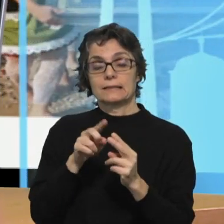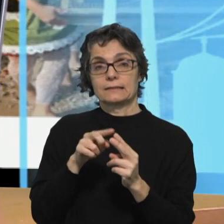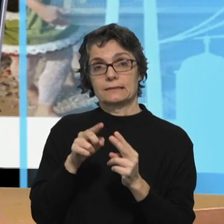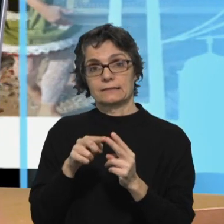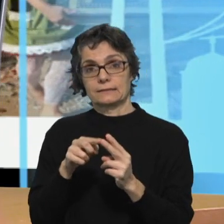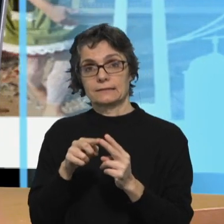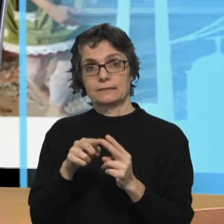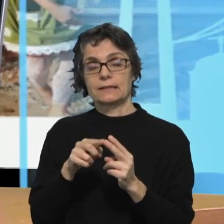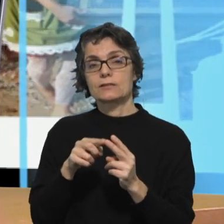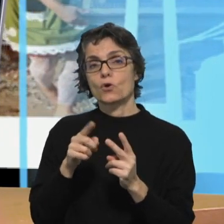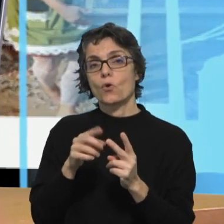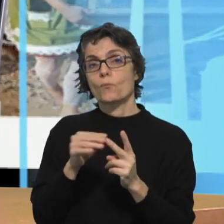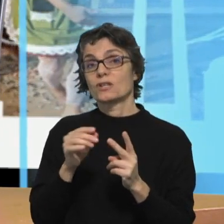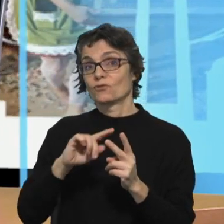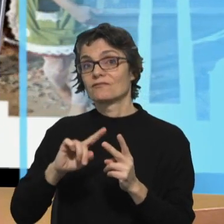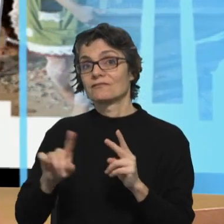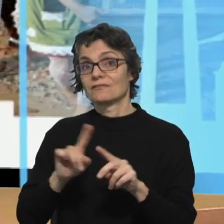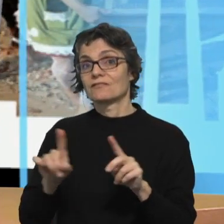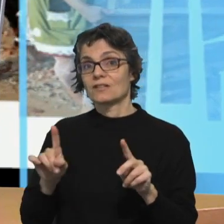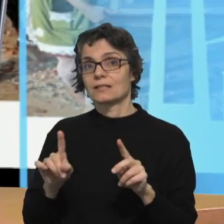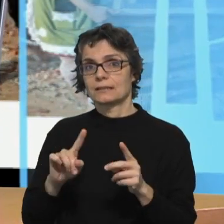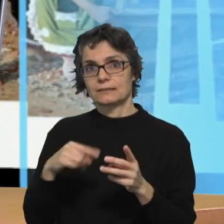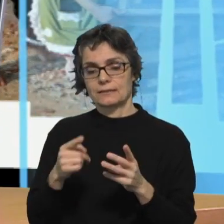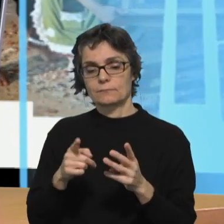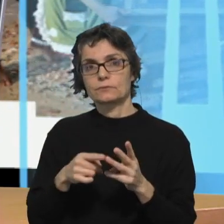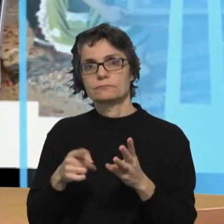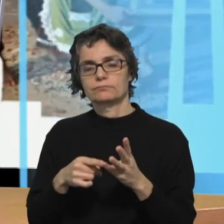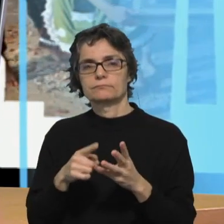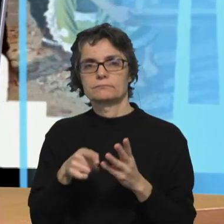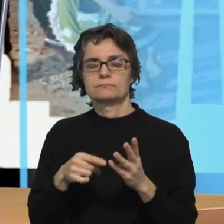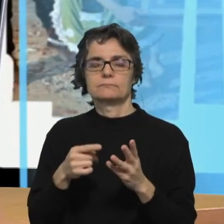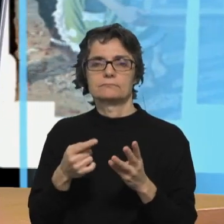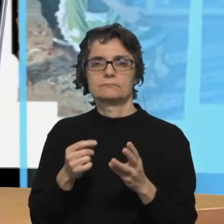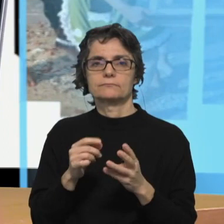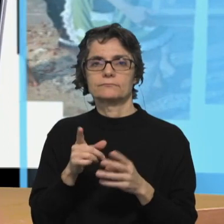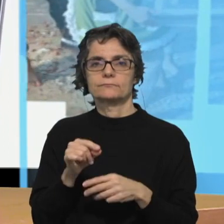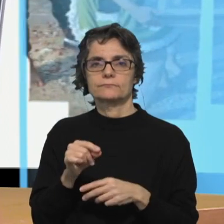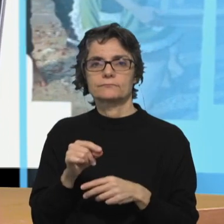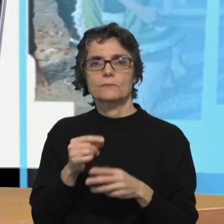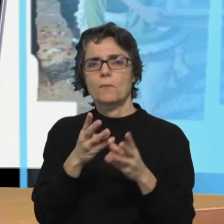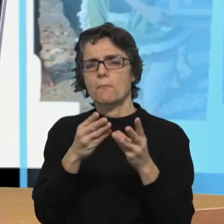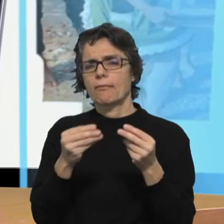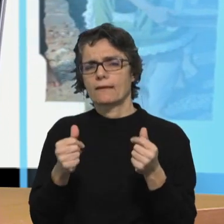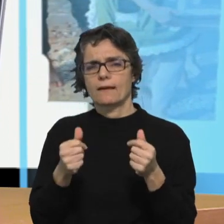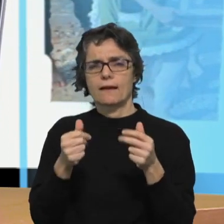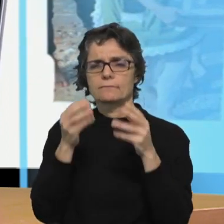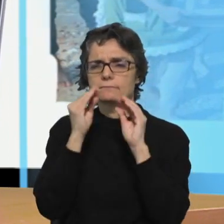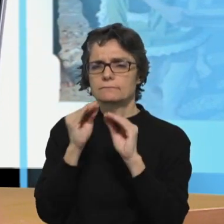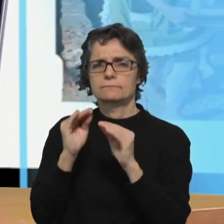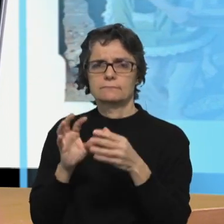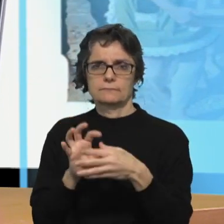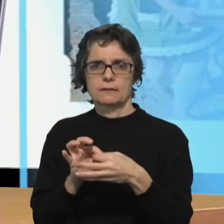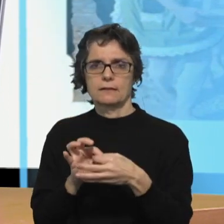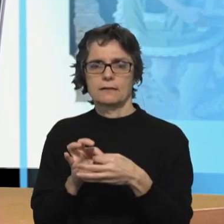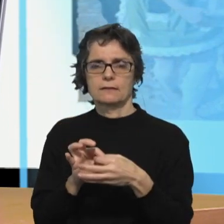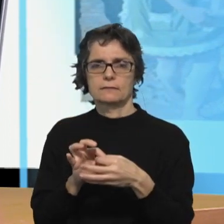ao modelo que tínhamos. E depois, quase na ponta final, então aparece um conjunto de materiais pedagógicos, não é? Ou seja, dizer,